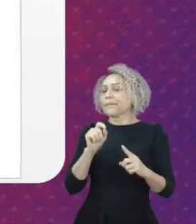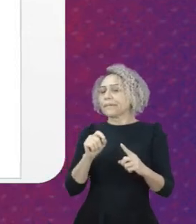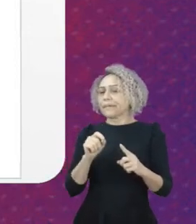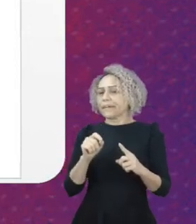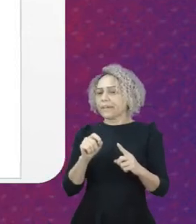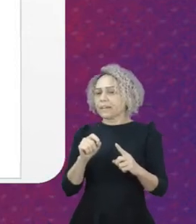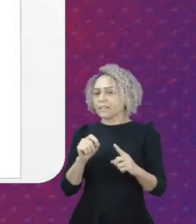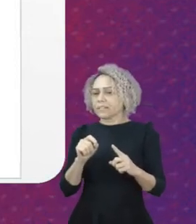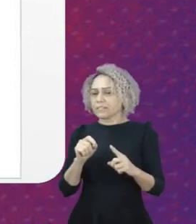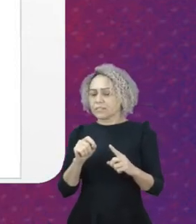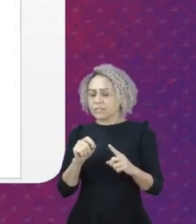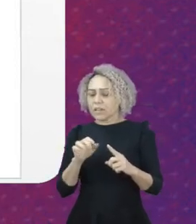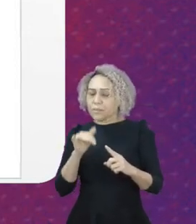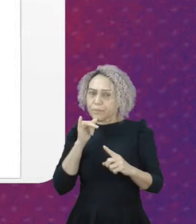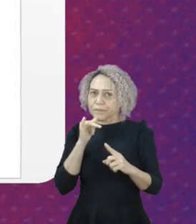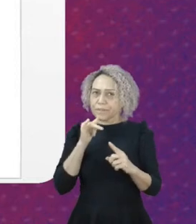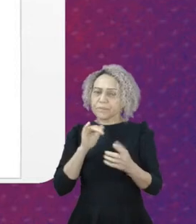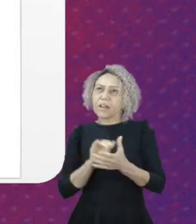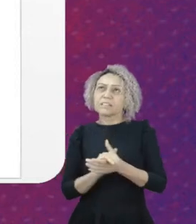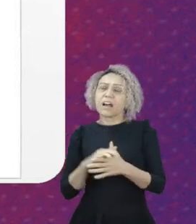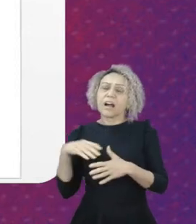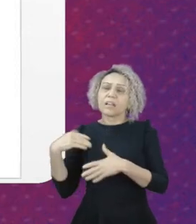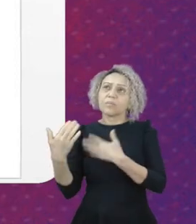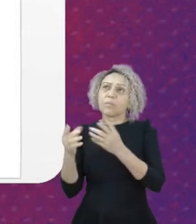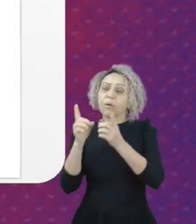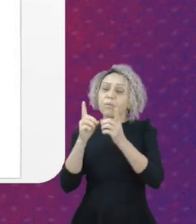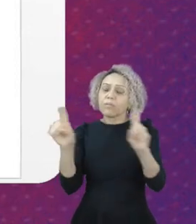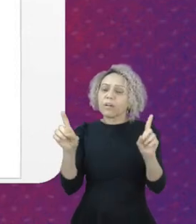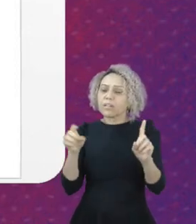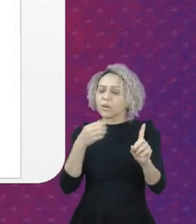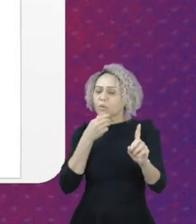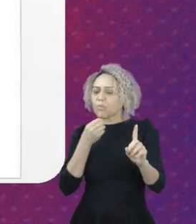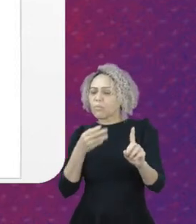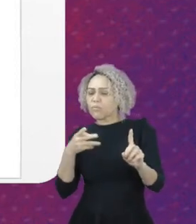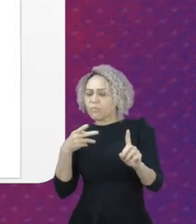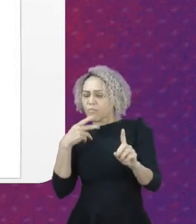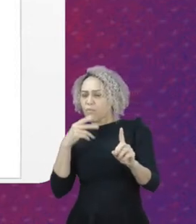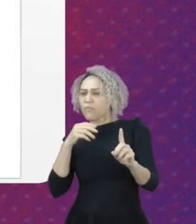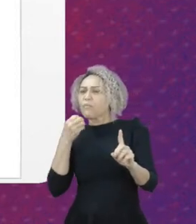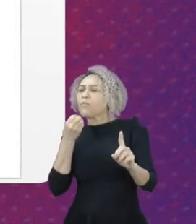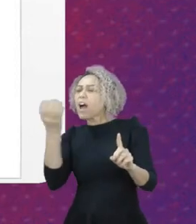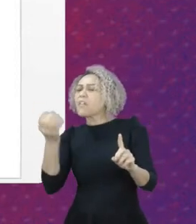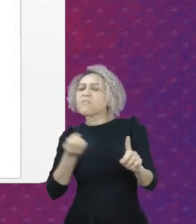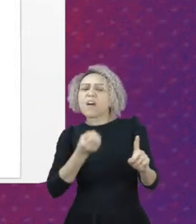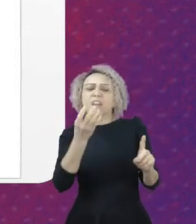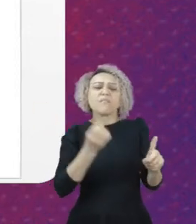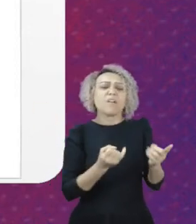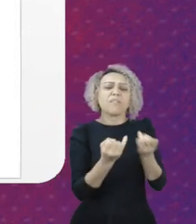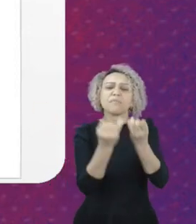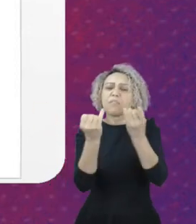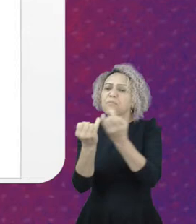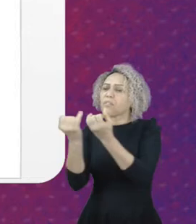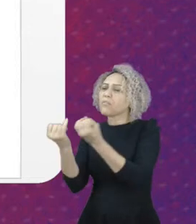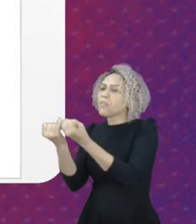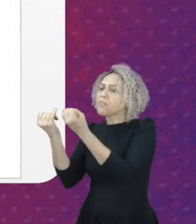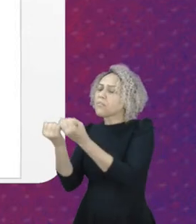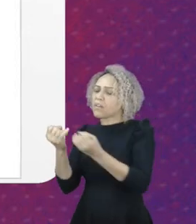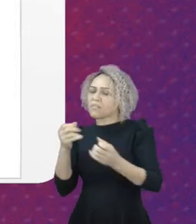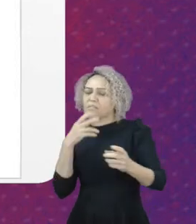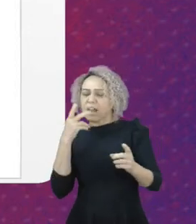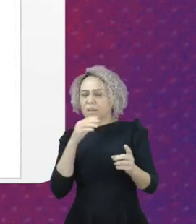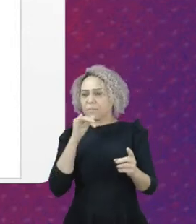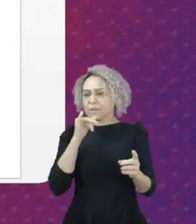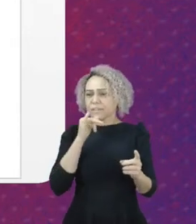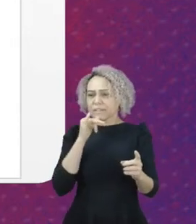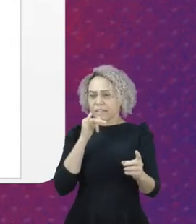também nesse fim do relacionamento, para dizer e publicamente, né, sobre situações íntimas, geralmente